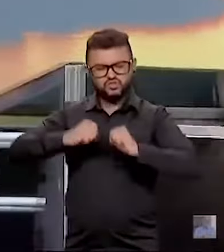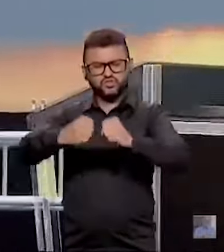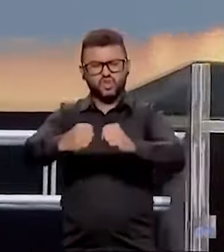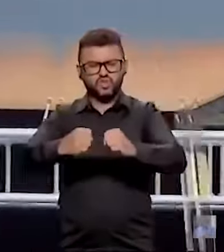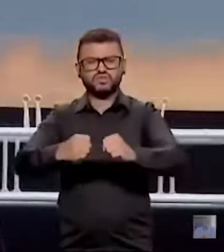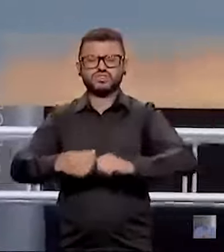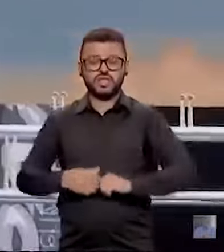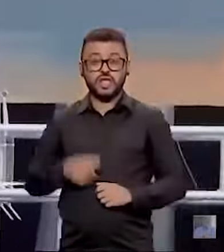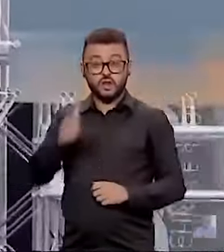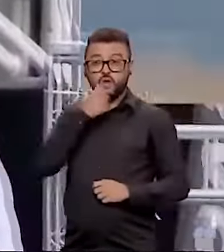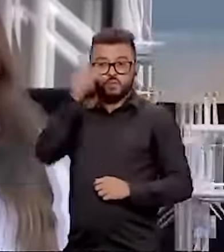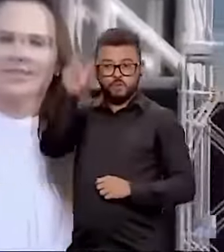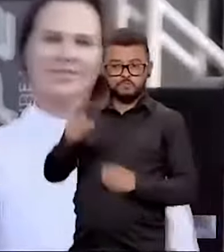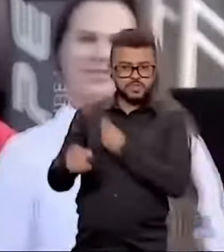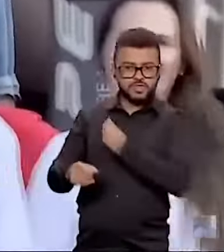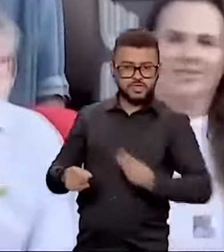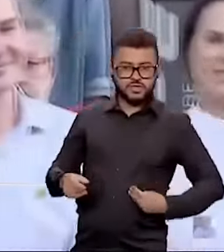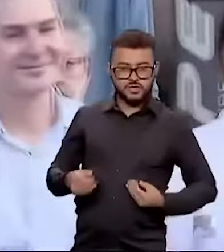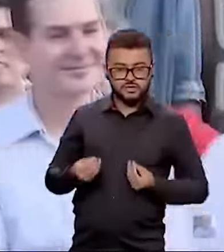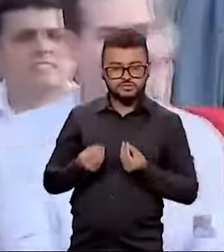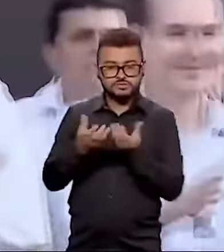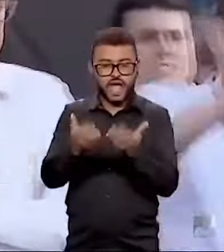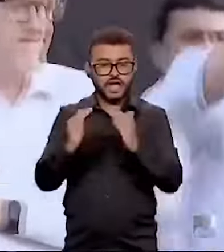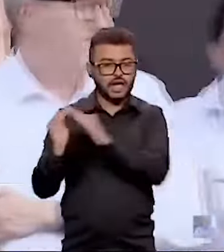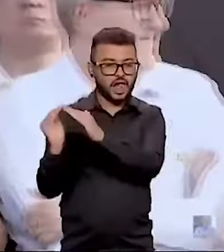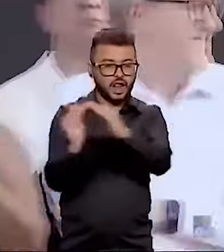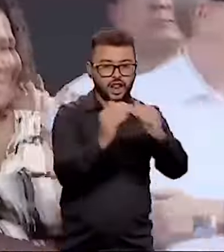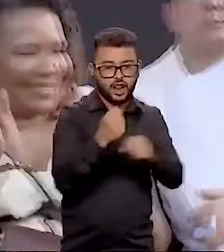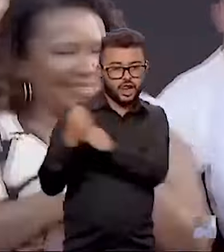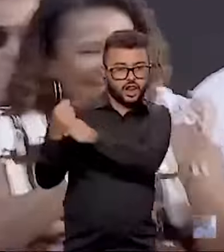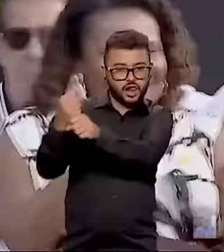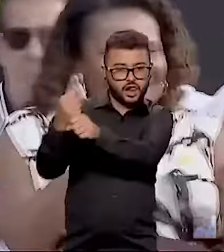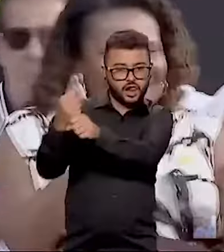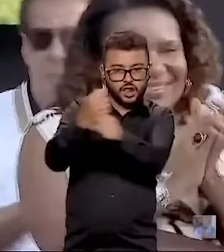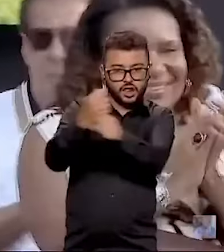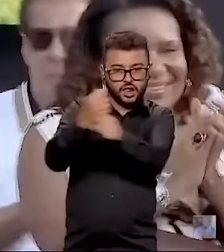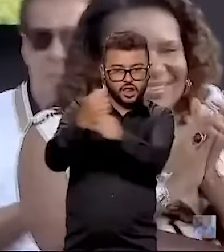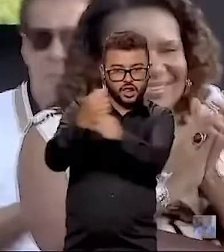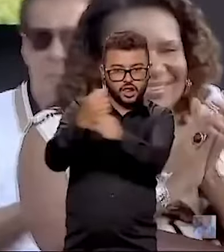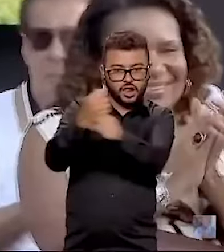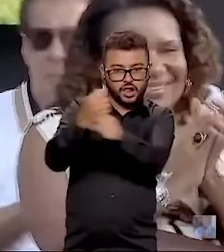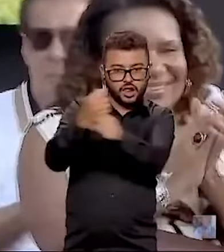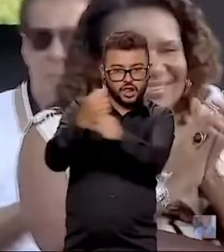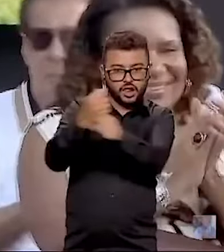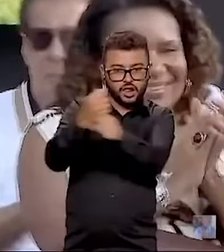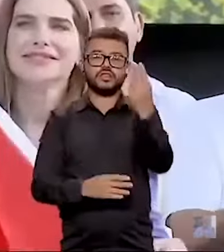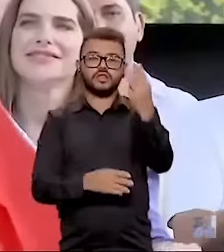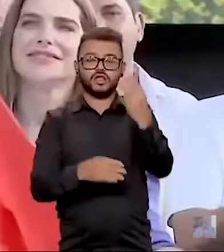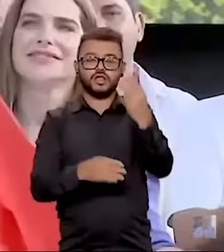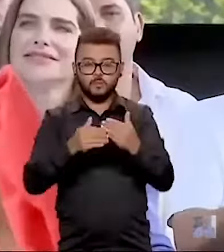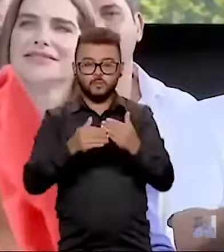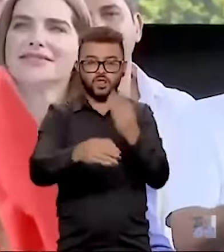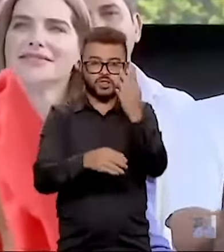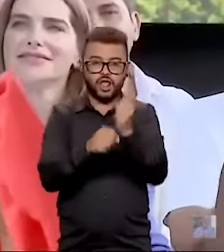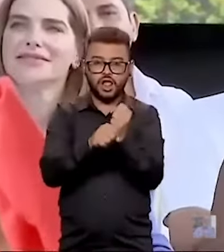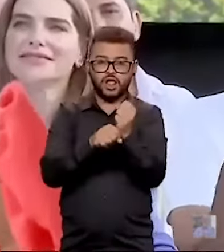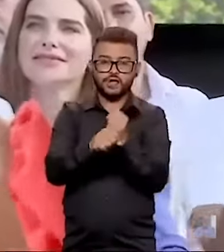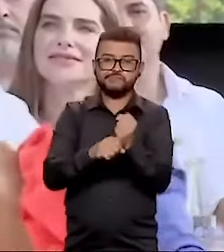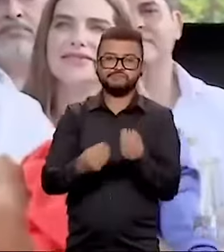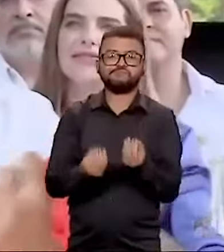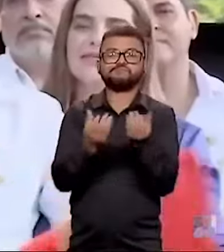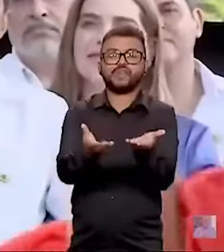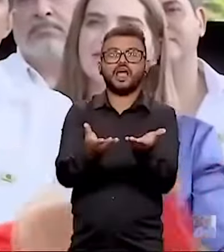ser o ministro que mais vai entregar casa nesse país. Então, nós temos